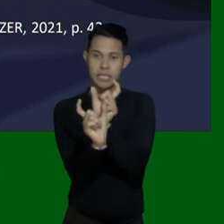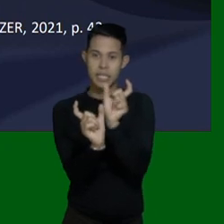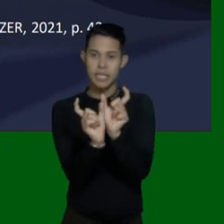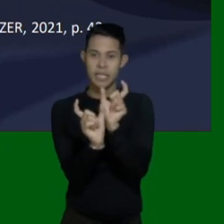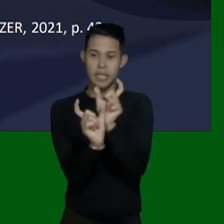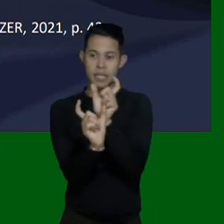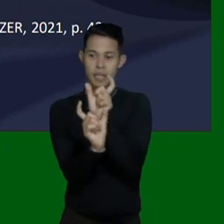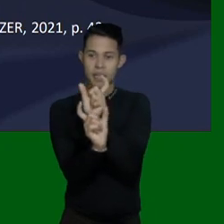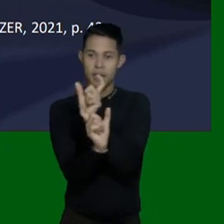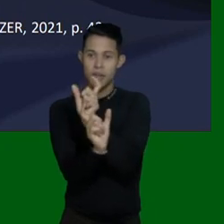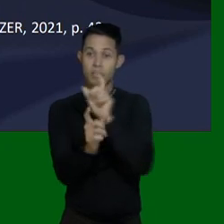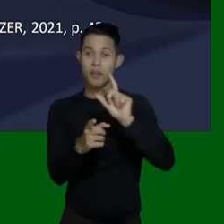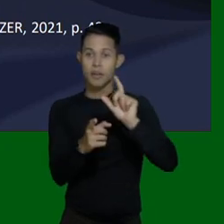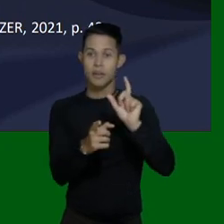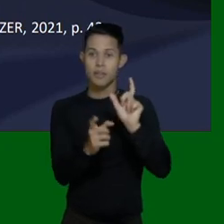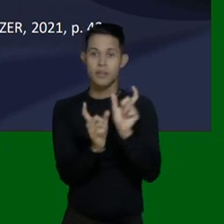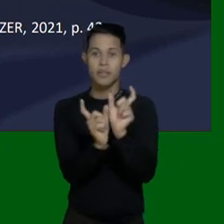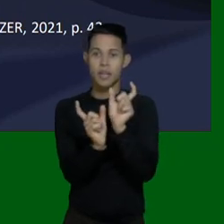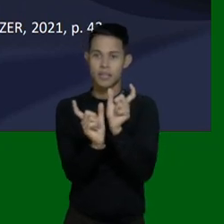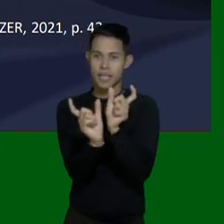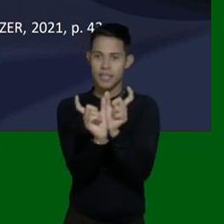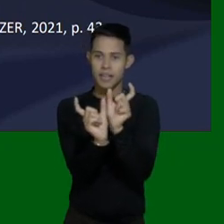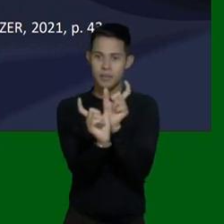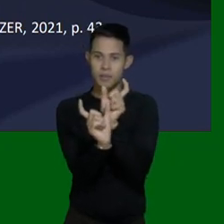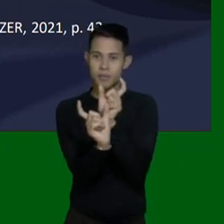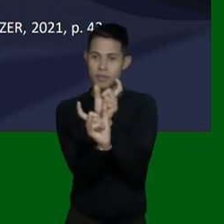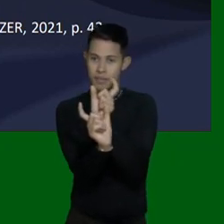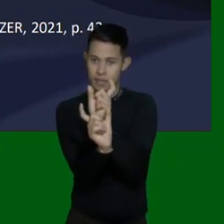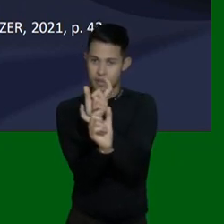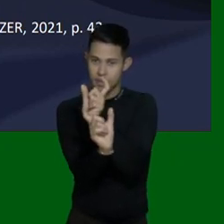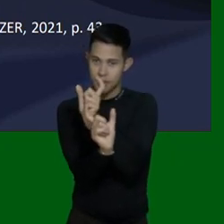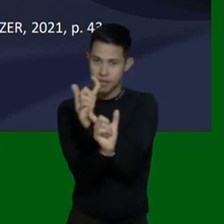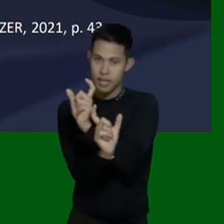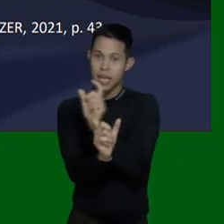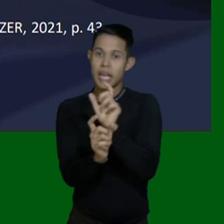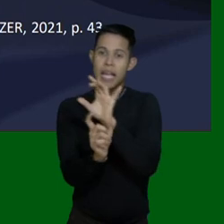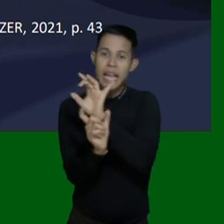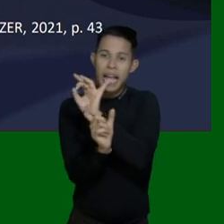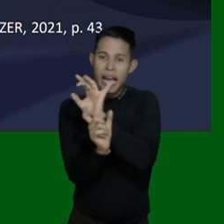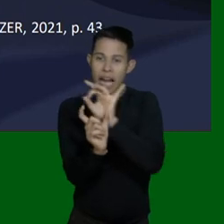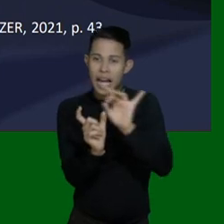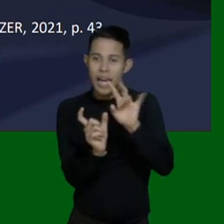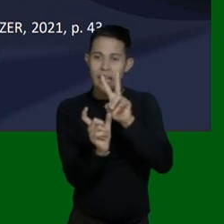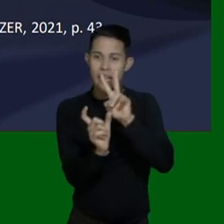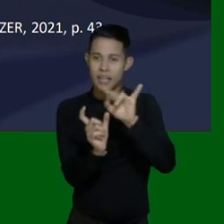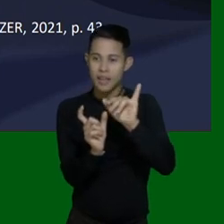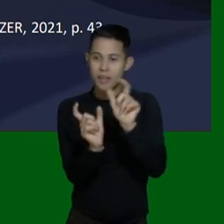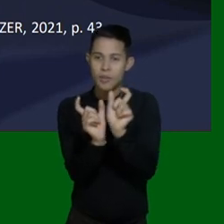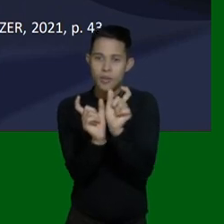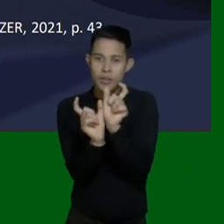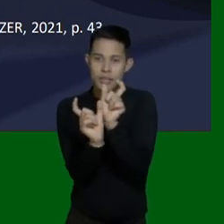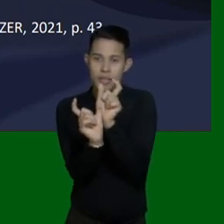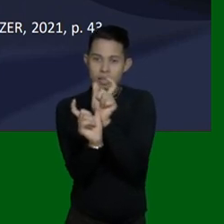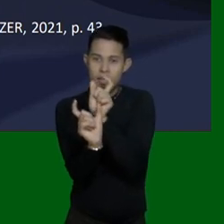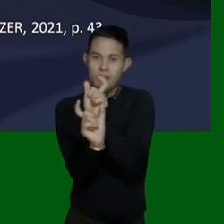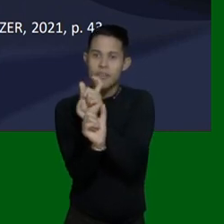cada pequena coisa que ele vai conseguindo ler decodificando e vai decodificando cada vez